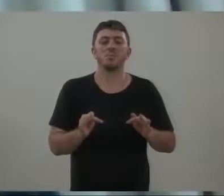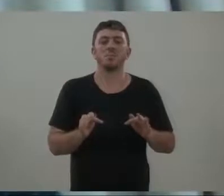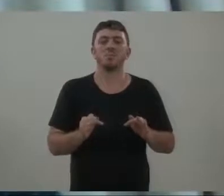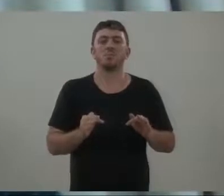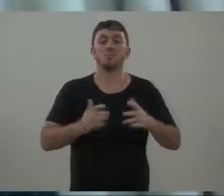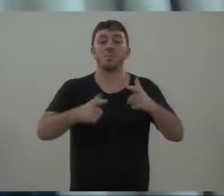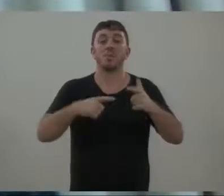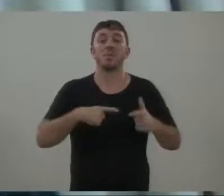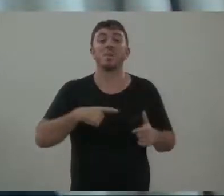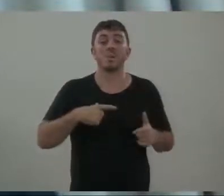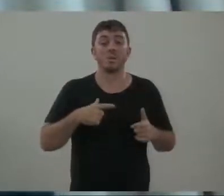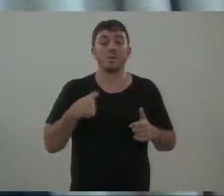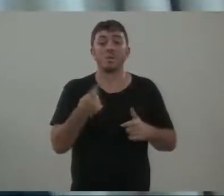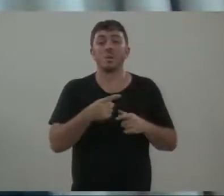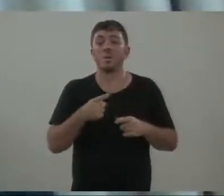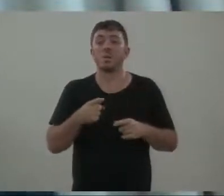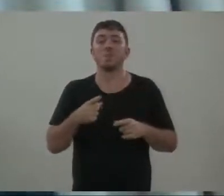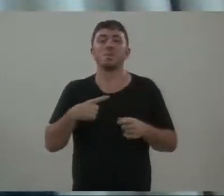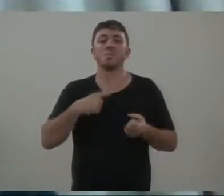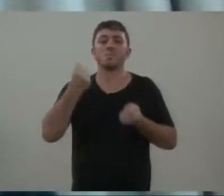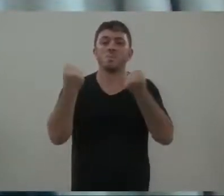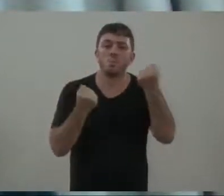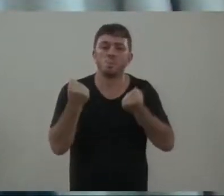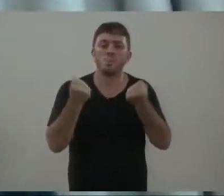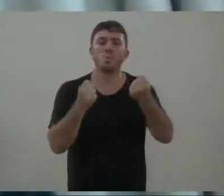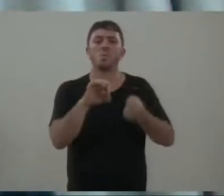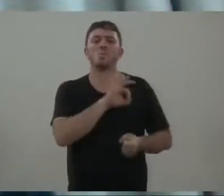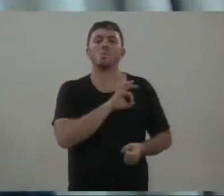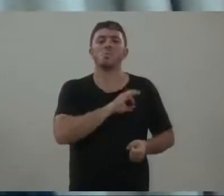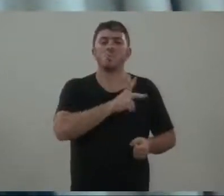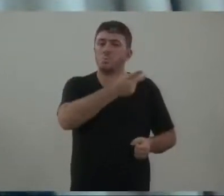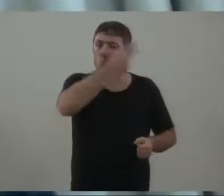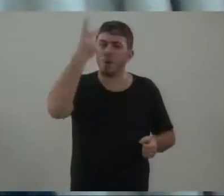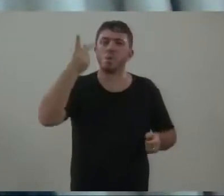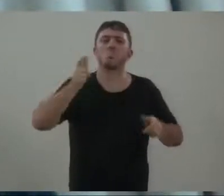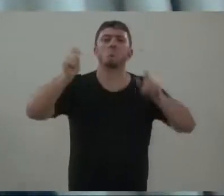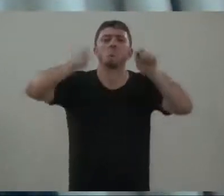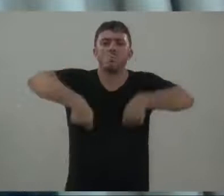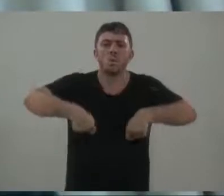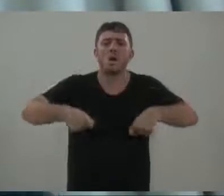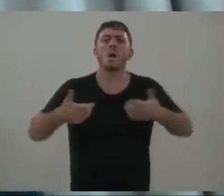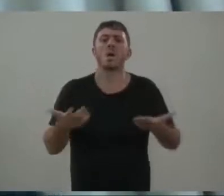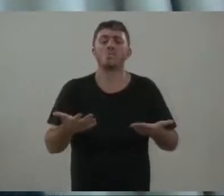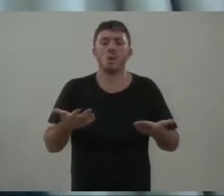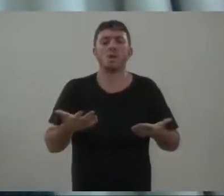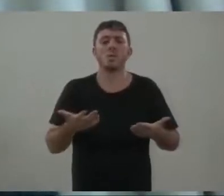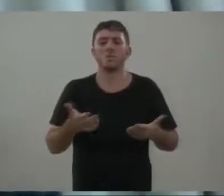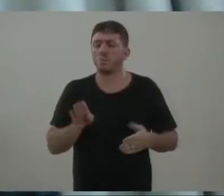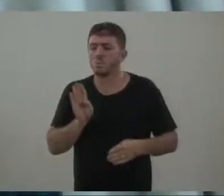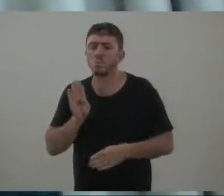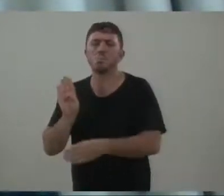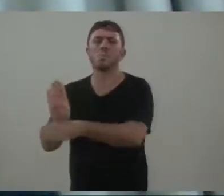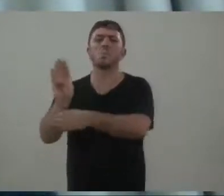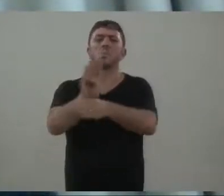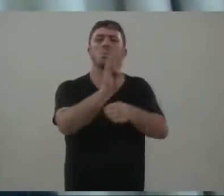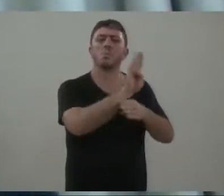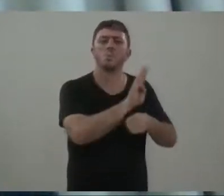temos ajudado aí, a viatura, com pessoas capacitadas, tem ajudado muito no